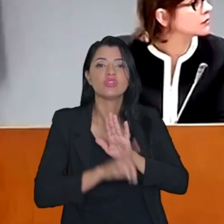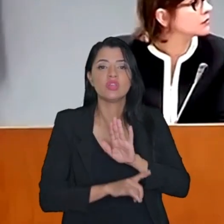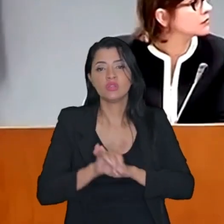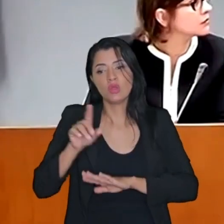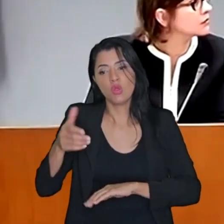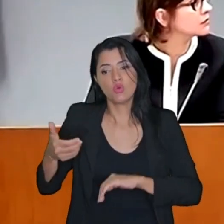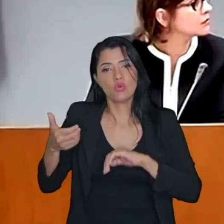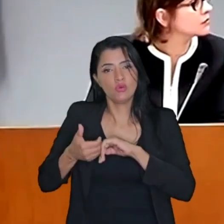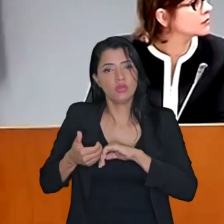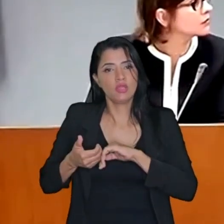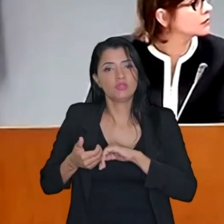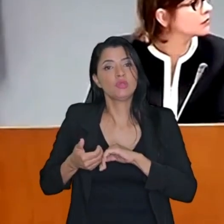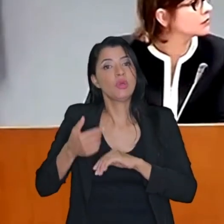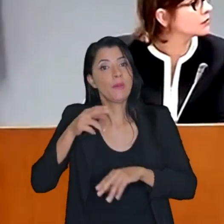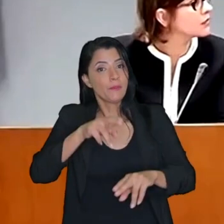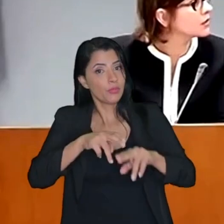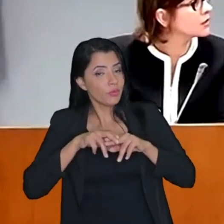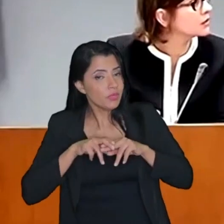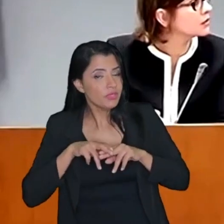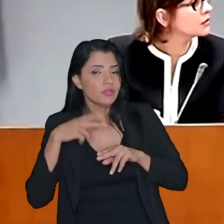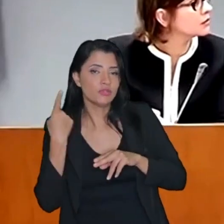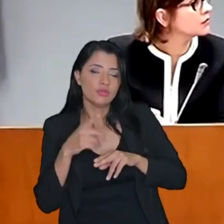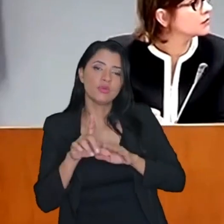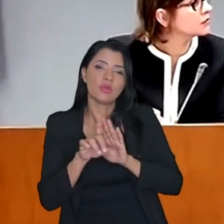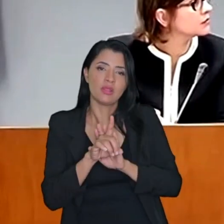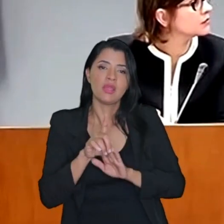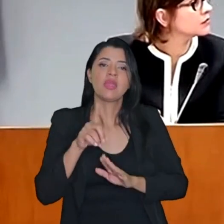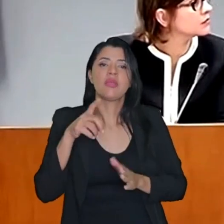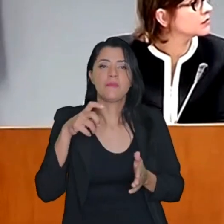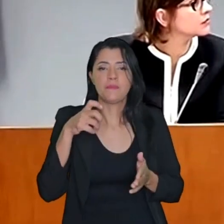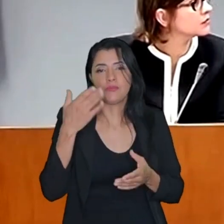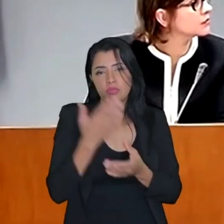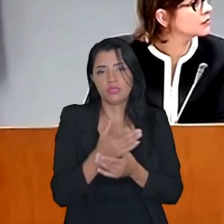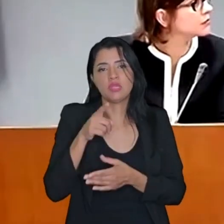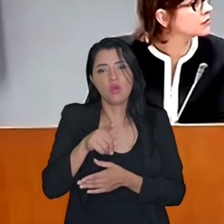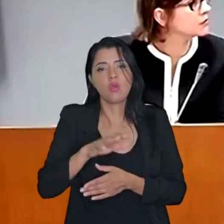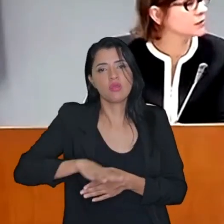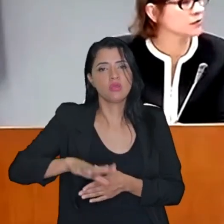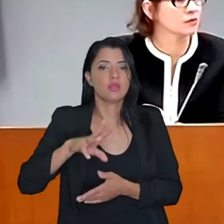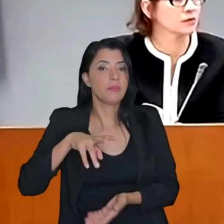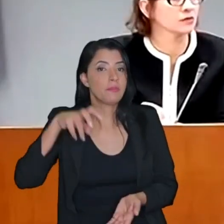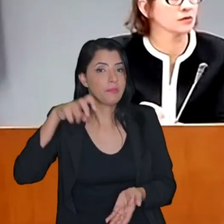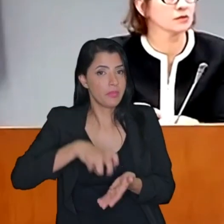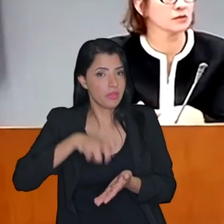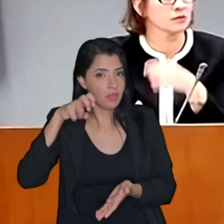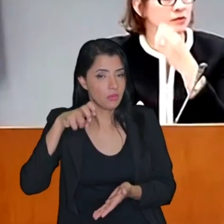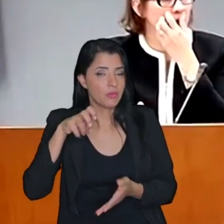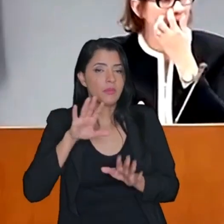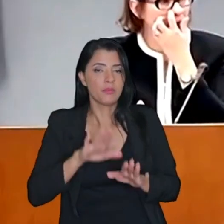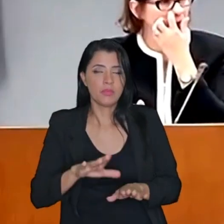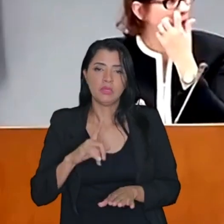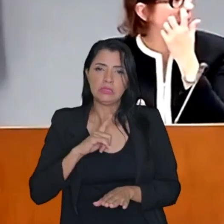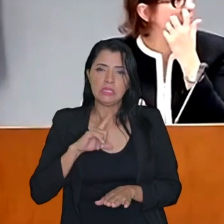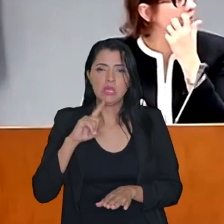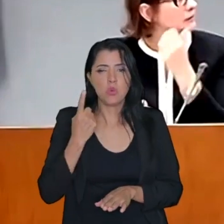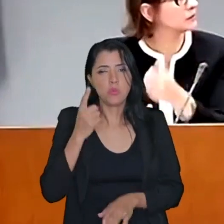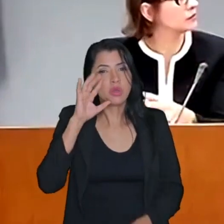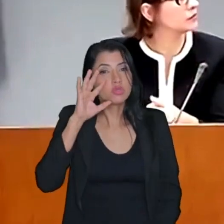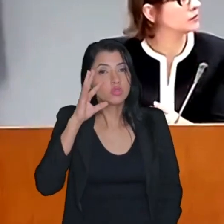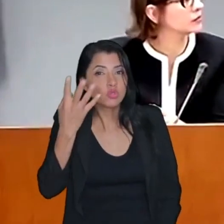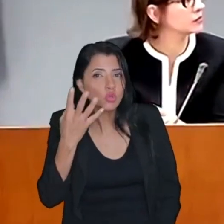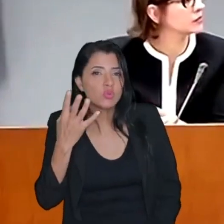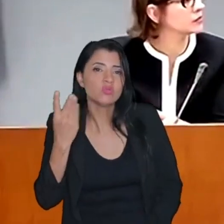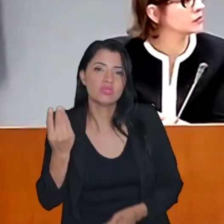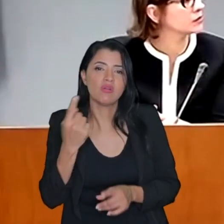o Congresso Nacional. Por isso, a reserva de lei em matéria processual é em matéria penal. Mas a gente teria pelo menos uma